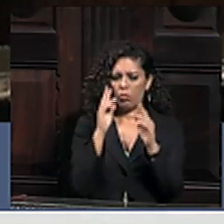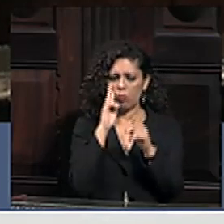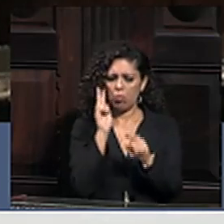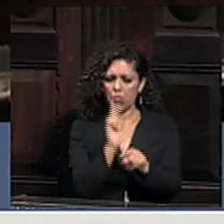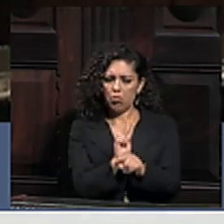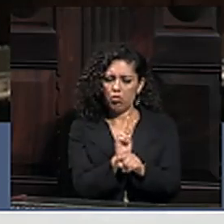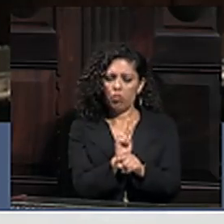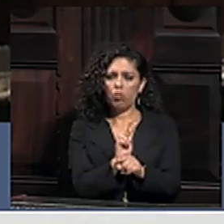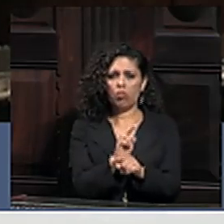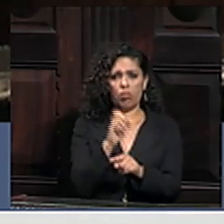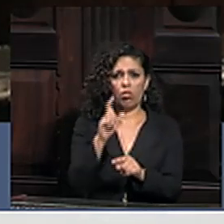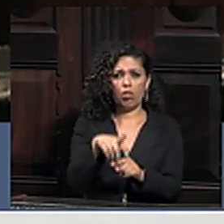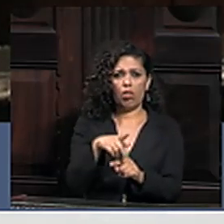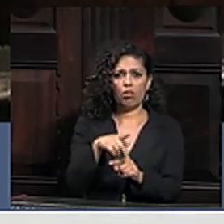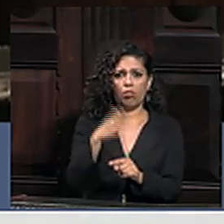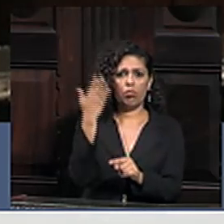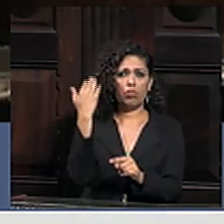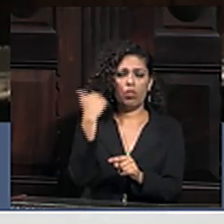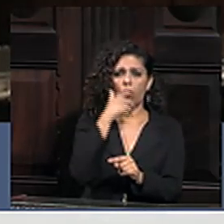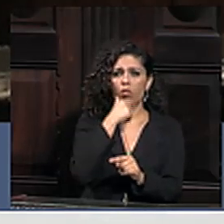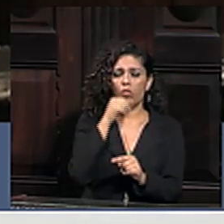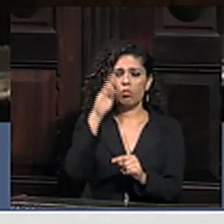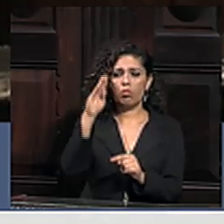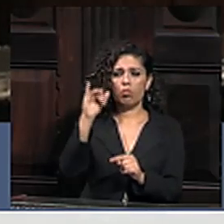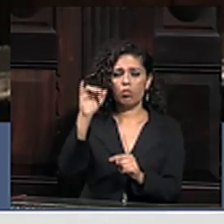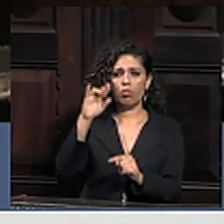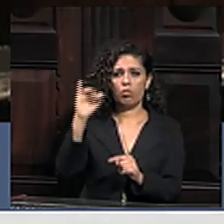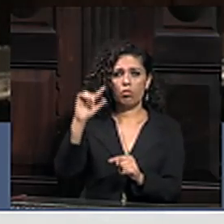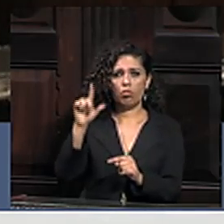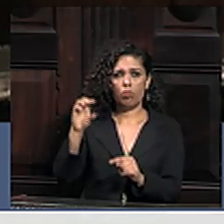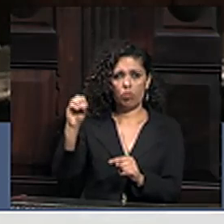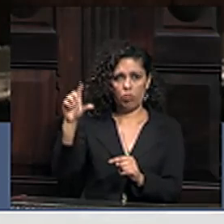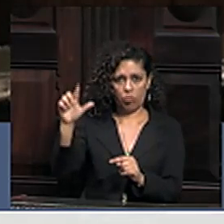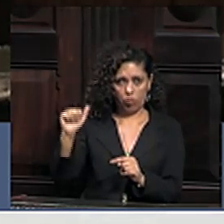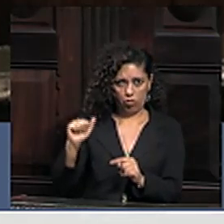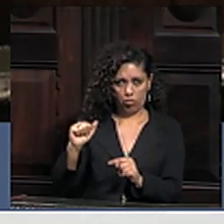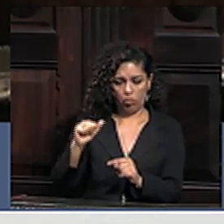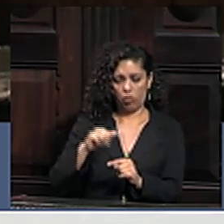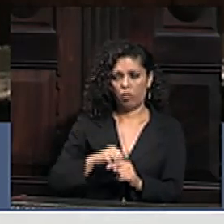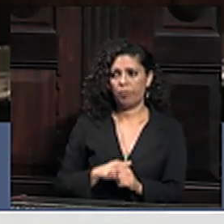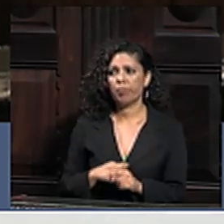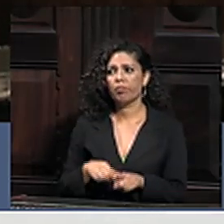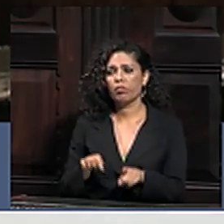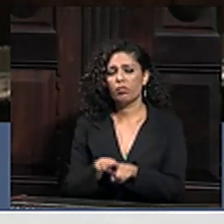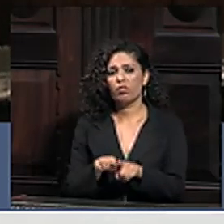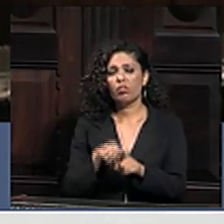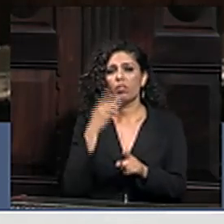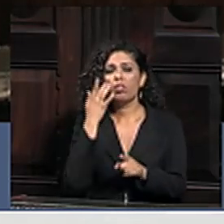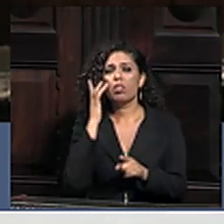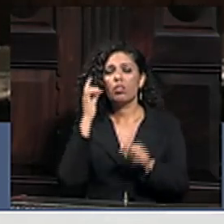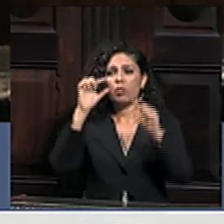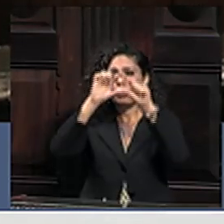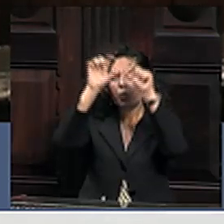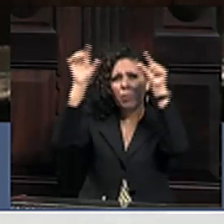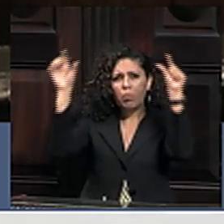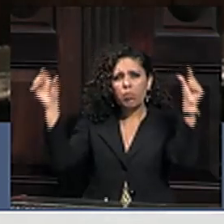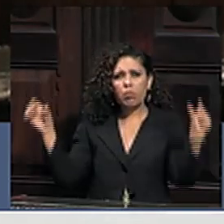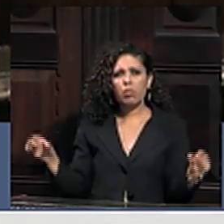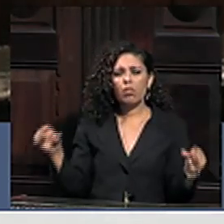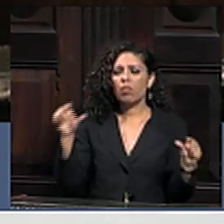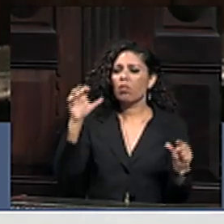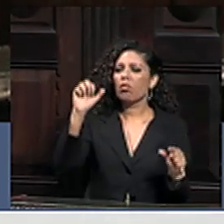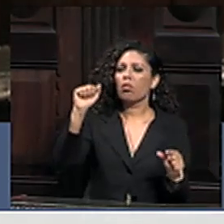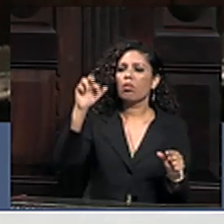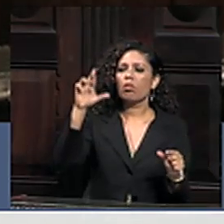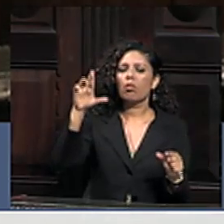que já está sobre a responsabilidade do governo federal, que deveria estar. Policiar